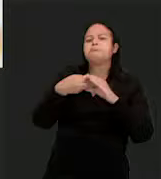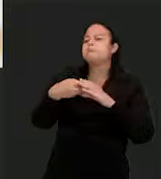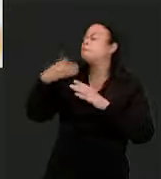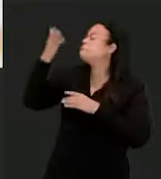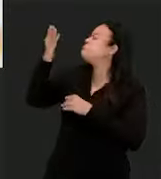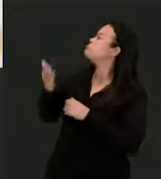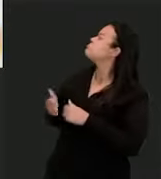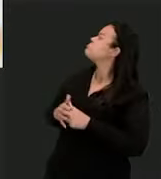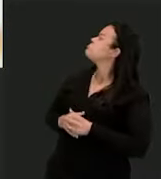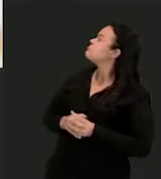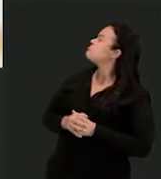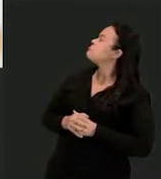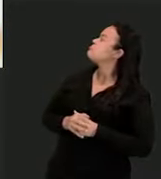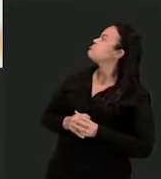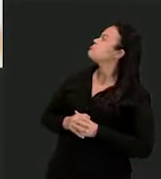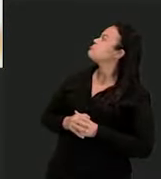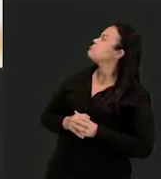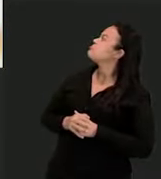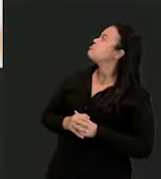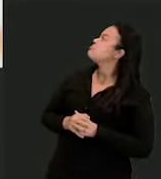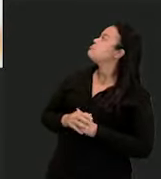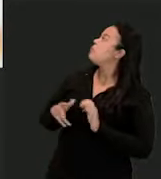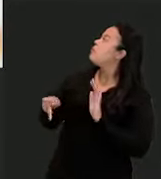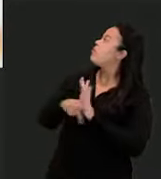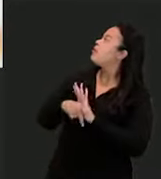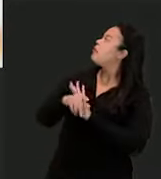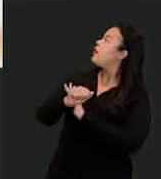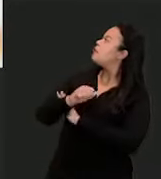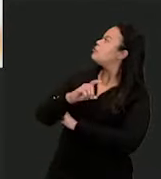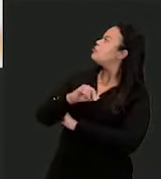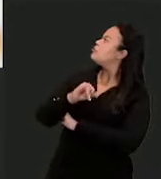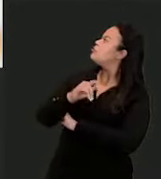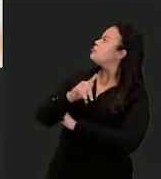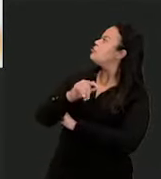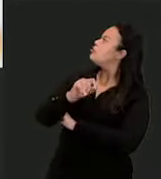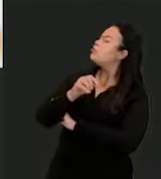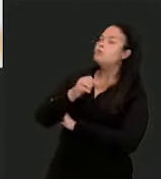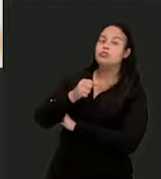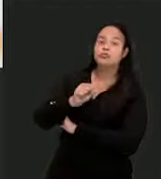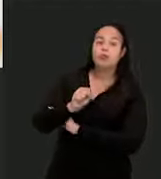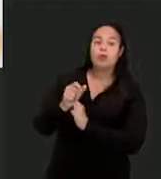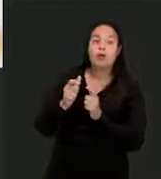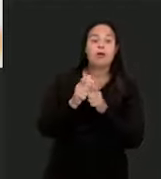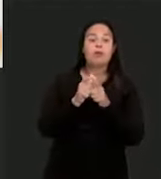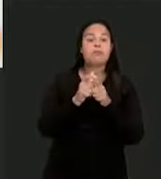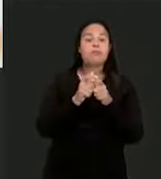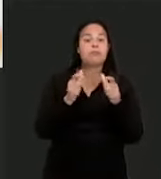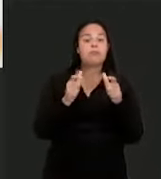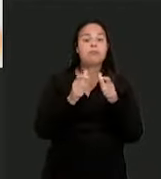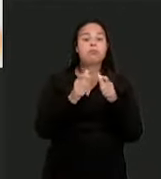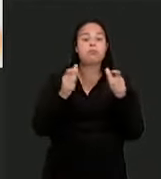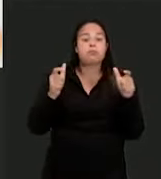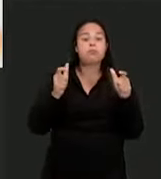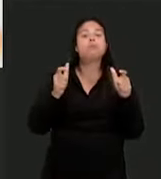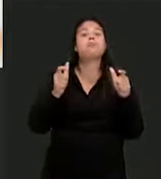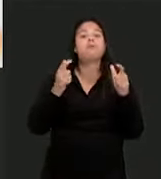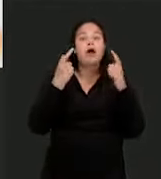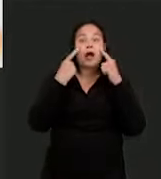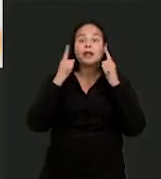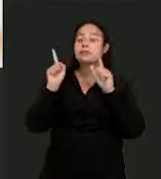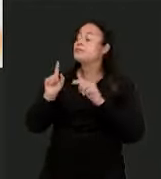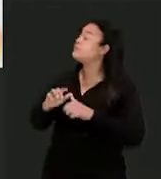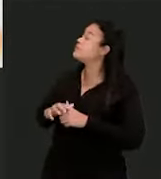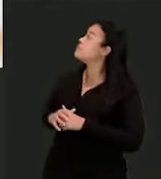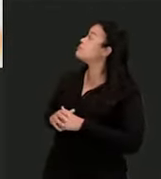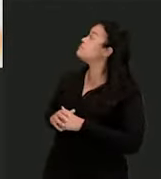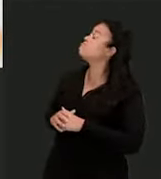Essas células do tecido adiposo, como eu falei com vocês, elas aumentam de tamanho, elas aumentam de volume. E